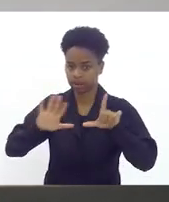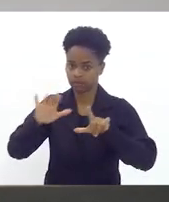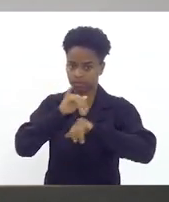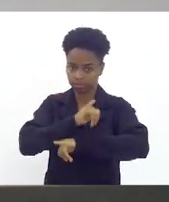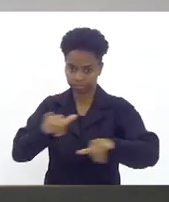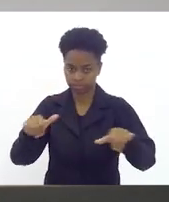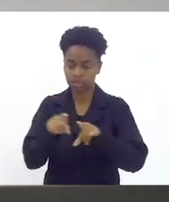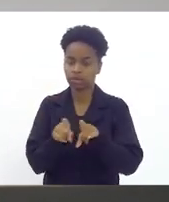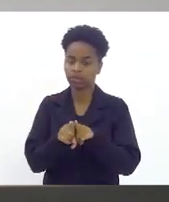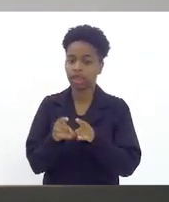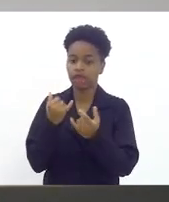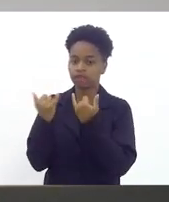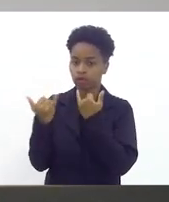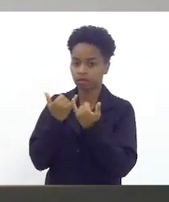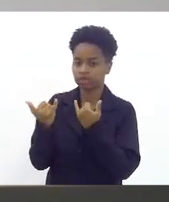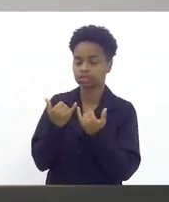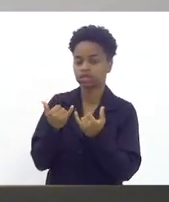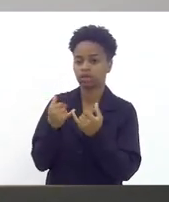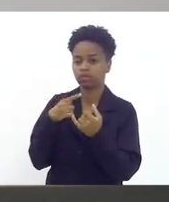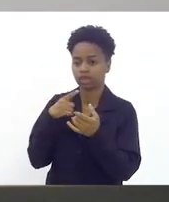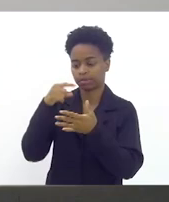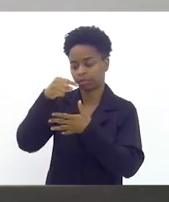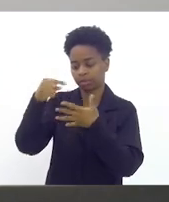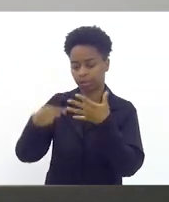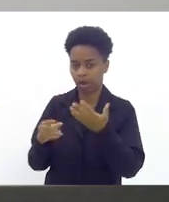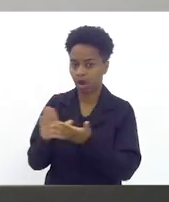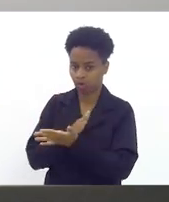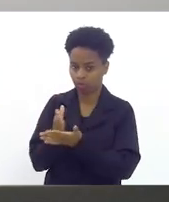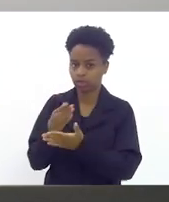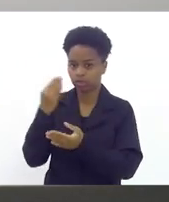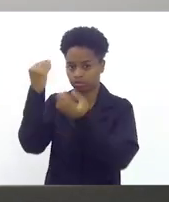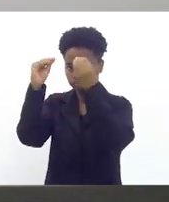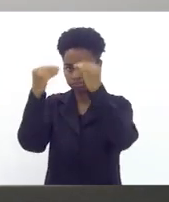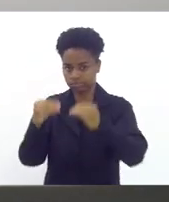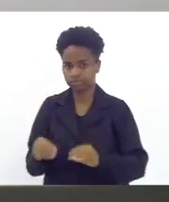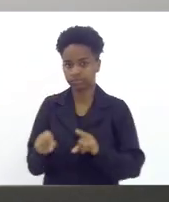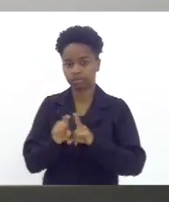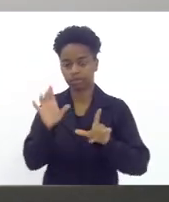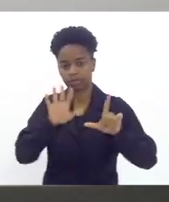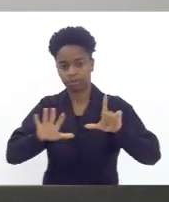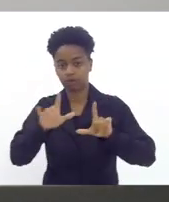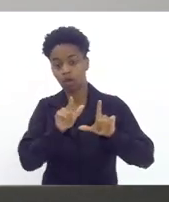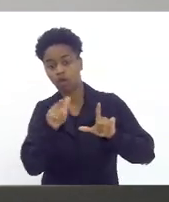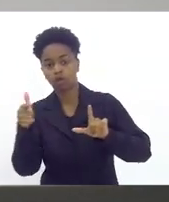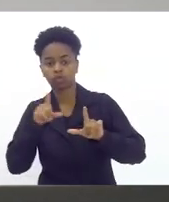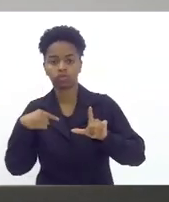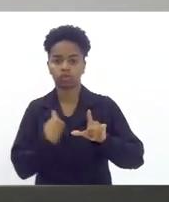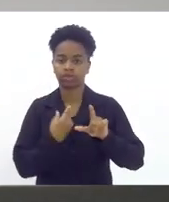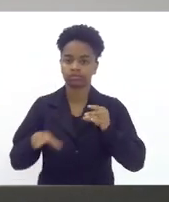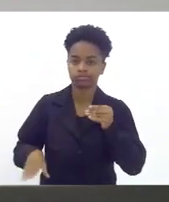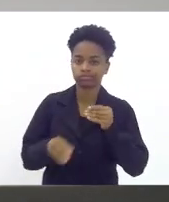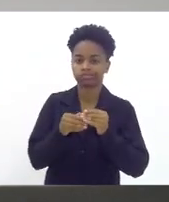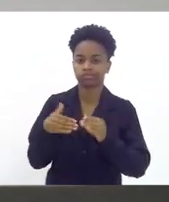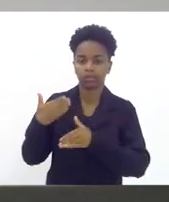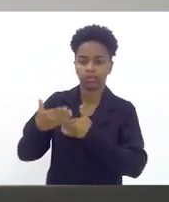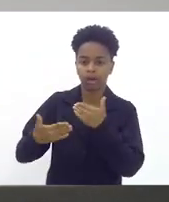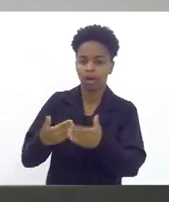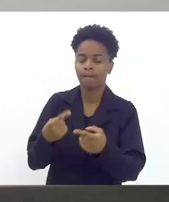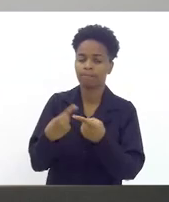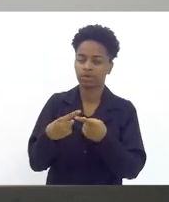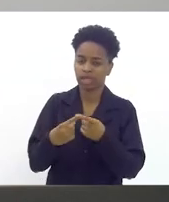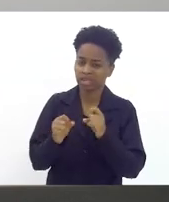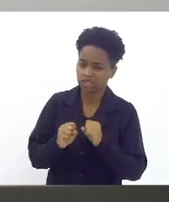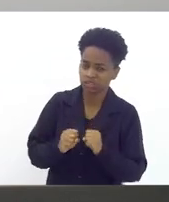E essas informações que estão aqui elencadas algumas já vão estar nesse Portal e outras a gente vai incluir progressivamente porque é um